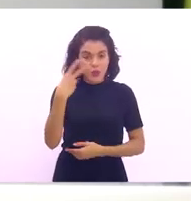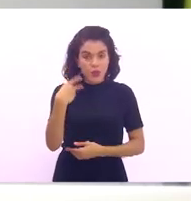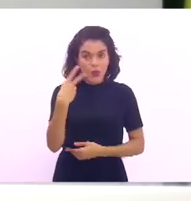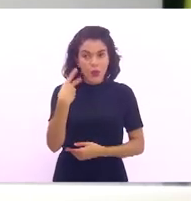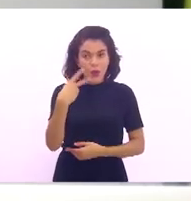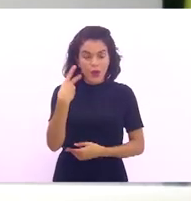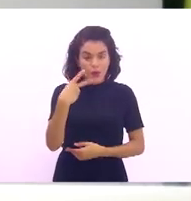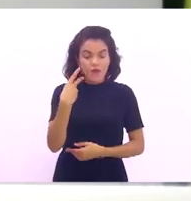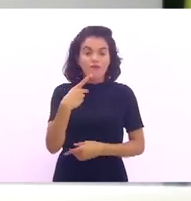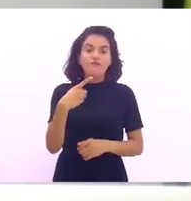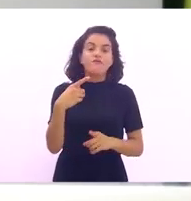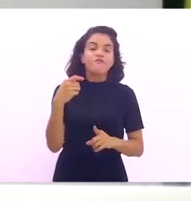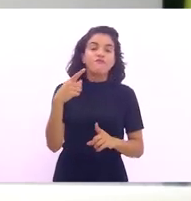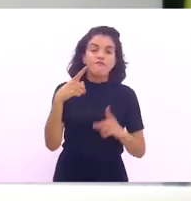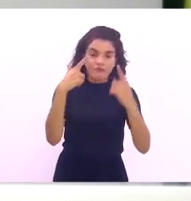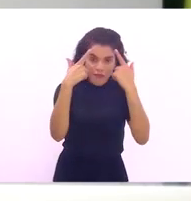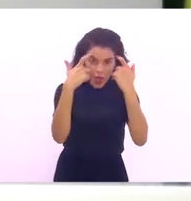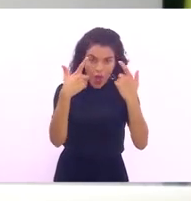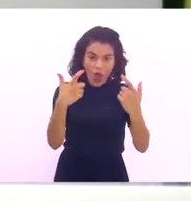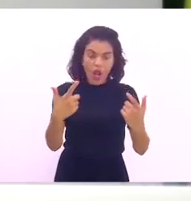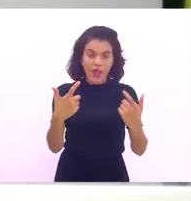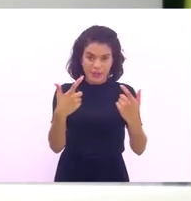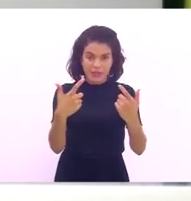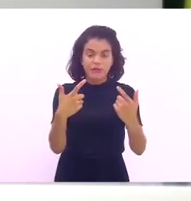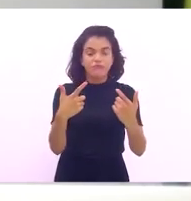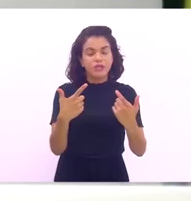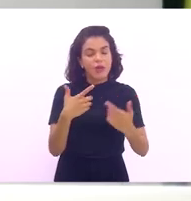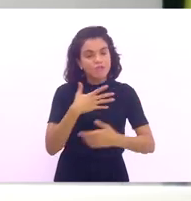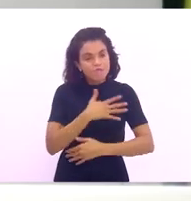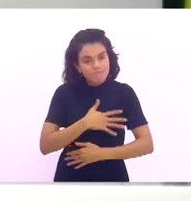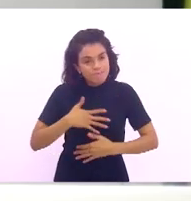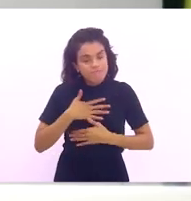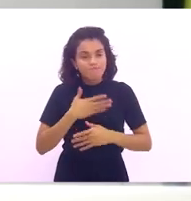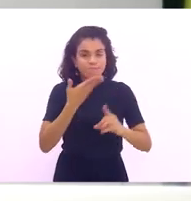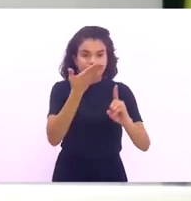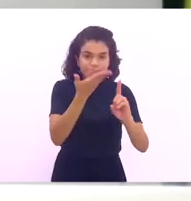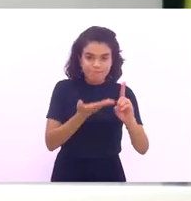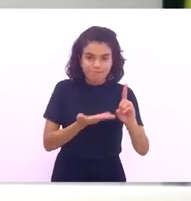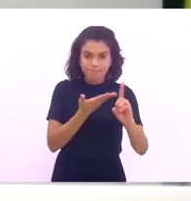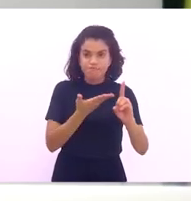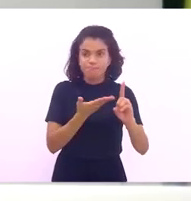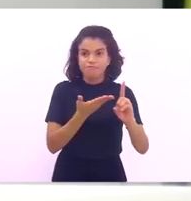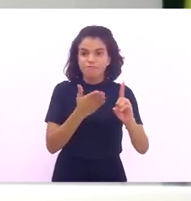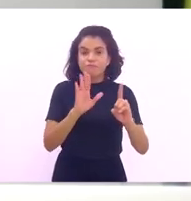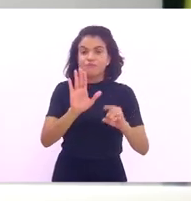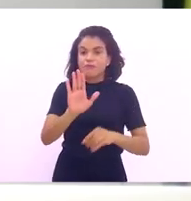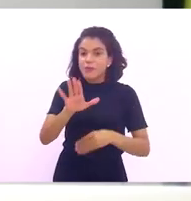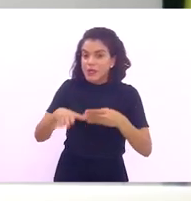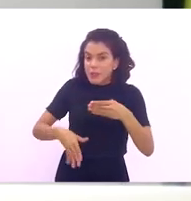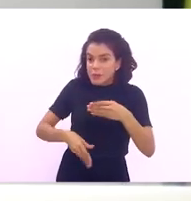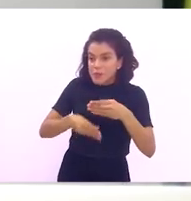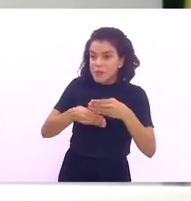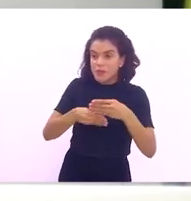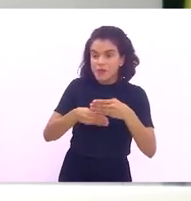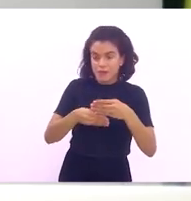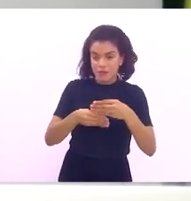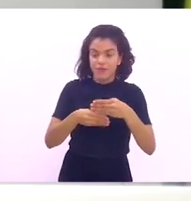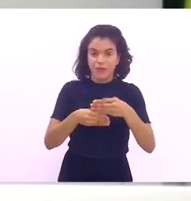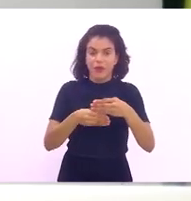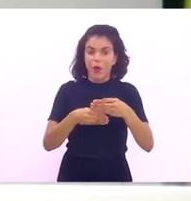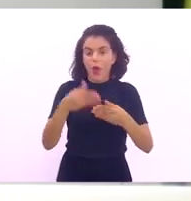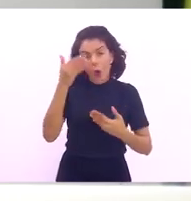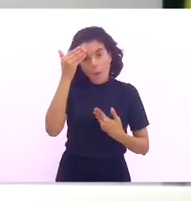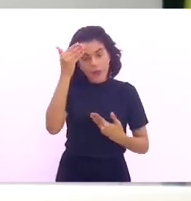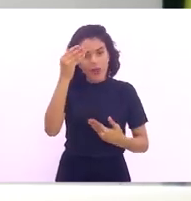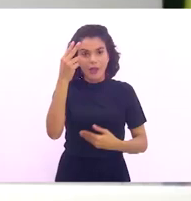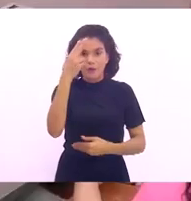uma violência em dupla âmbito né então fazer essa saudação a vereadora isso até fazer uma parte na sua fala e